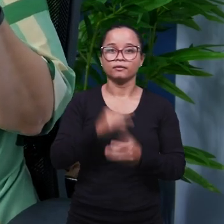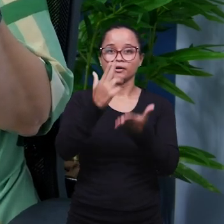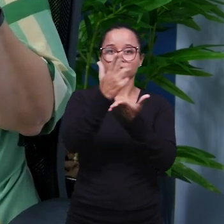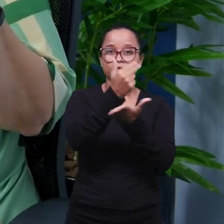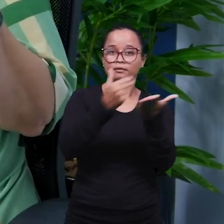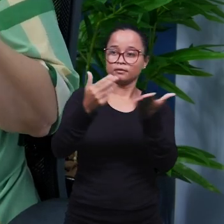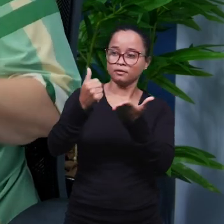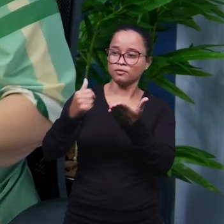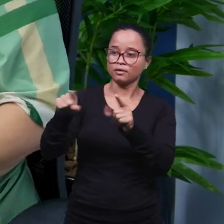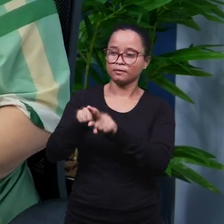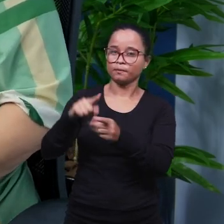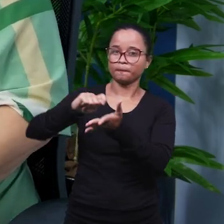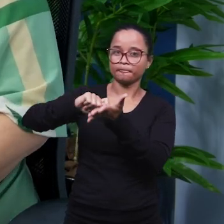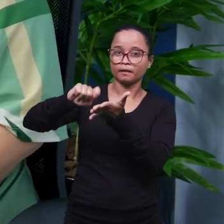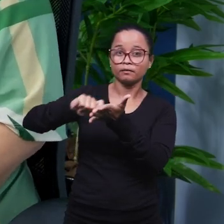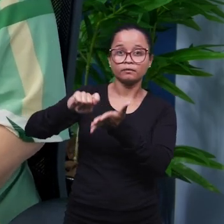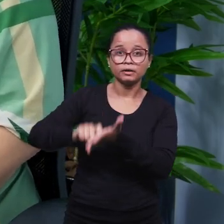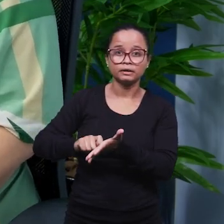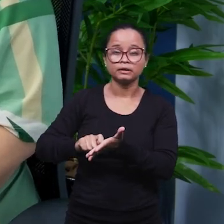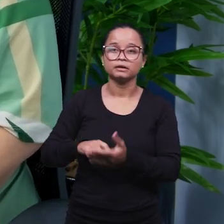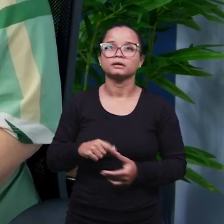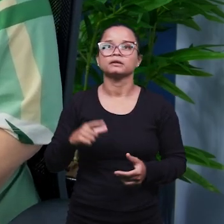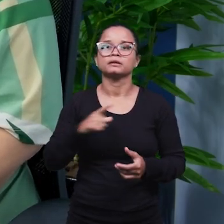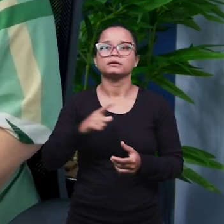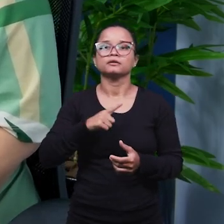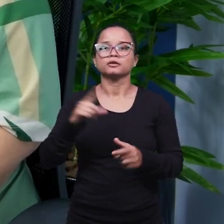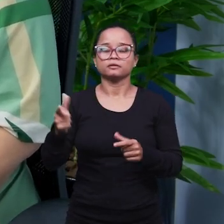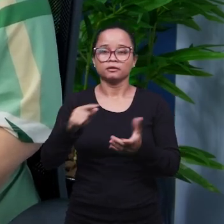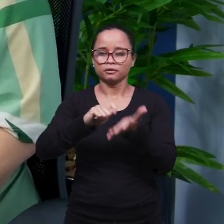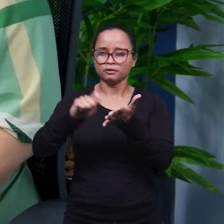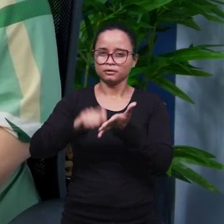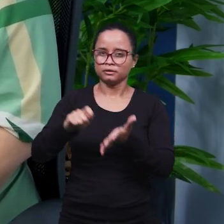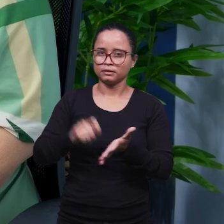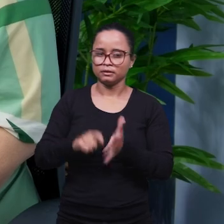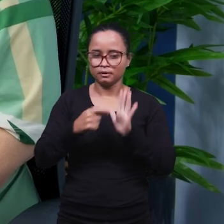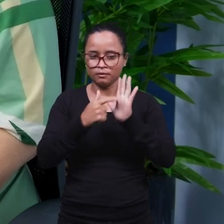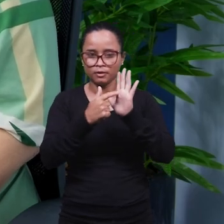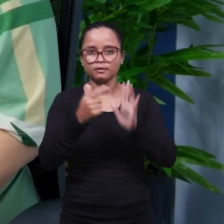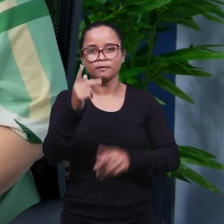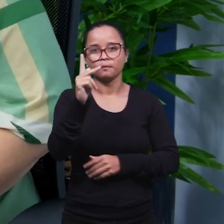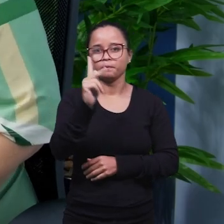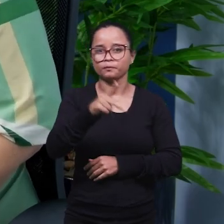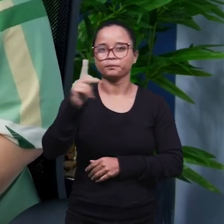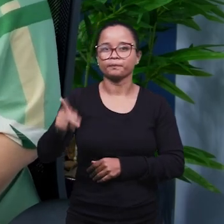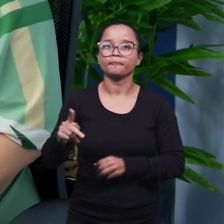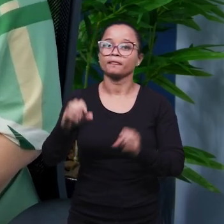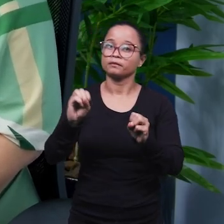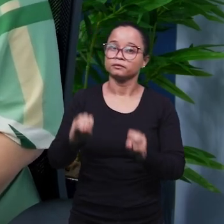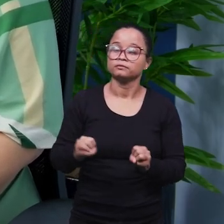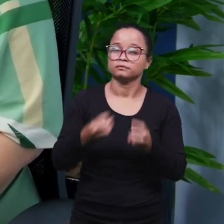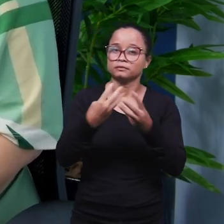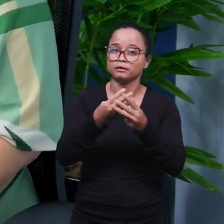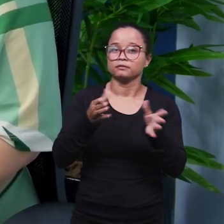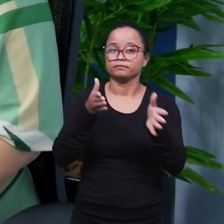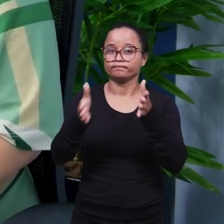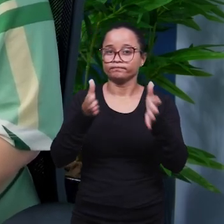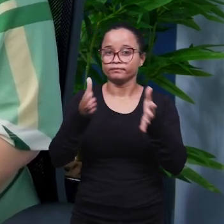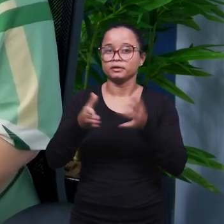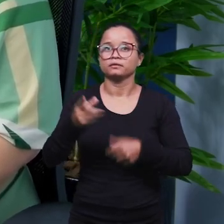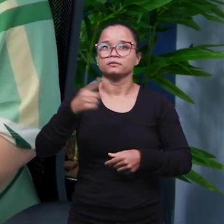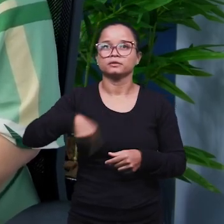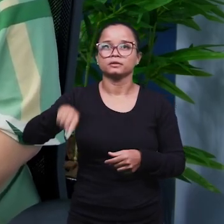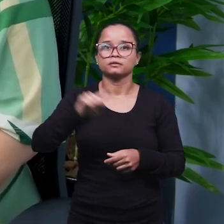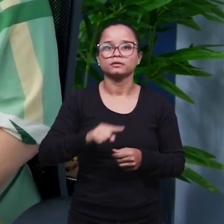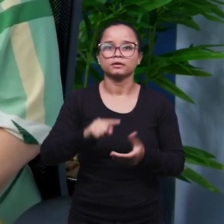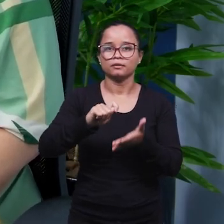com o escrito. E aquele escrito norteia as professoras. E nos slides da acessibilidade, nós